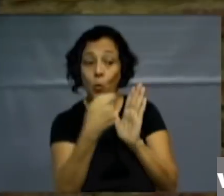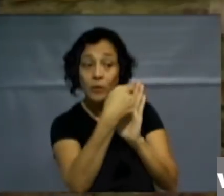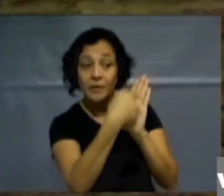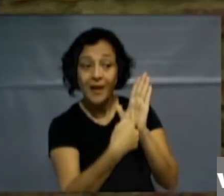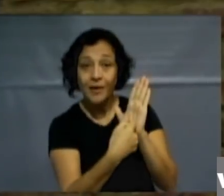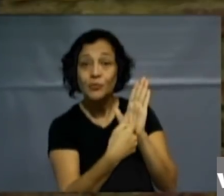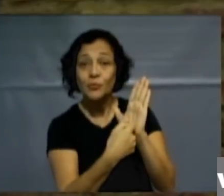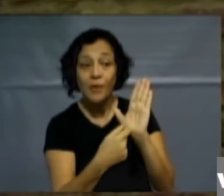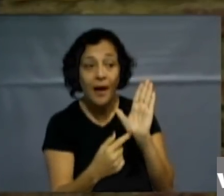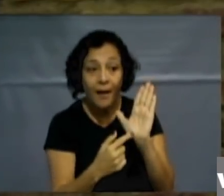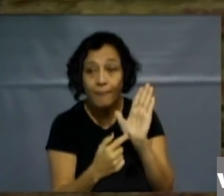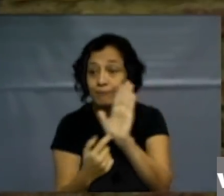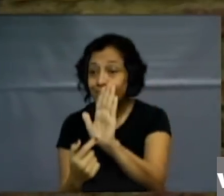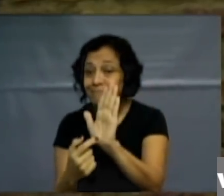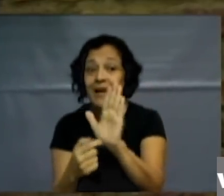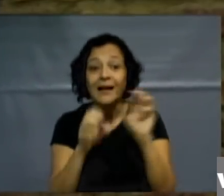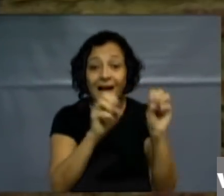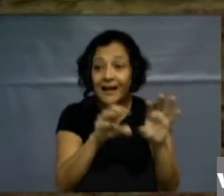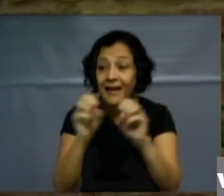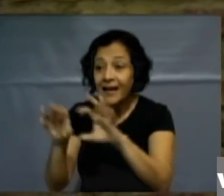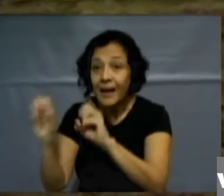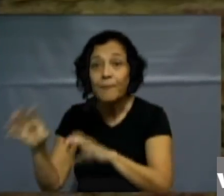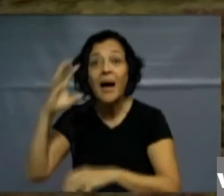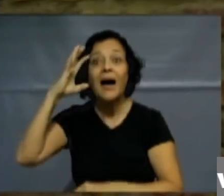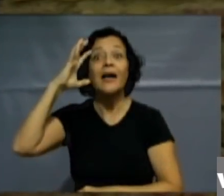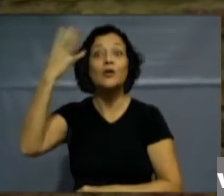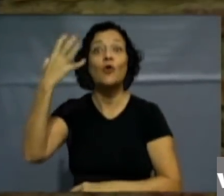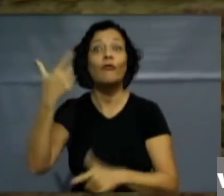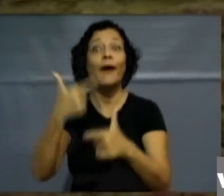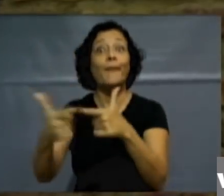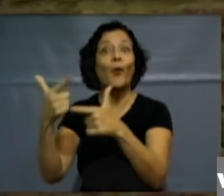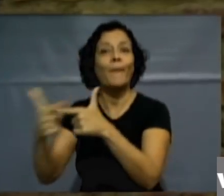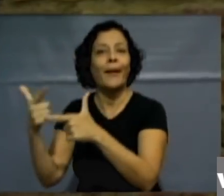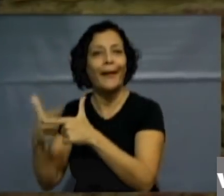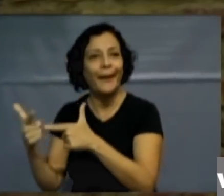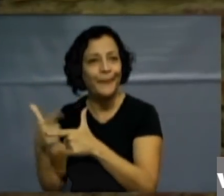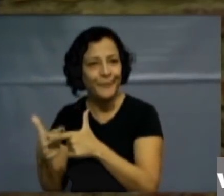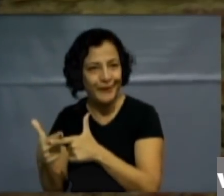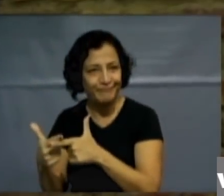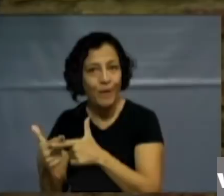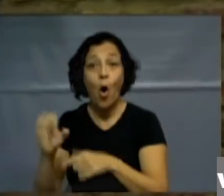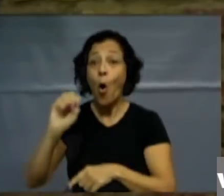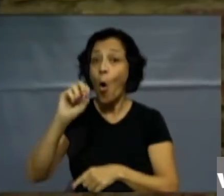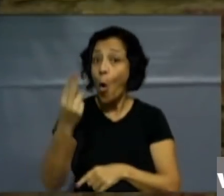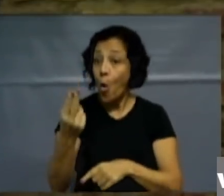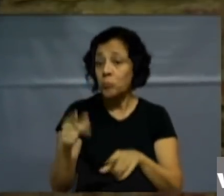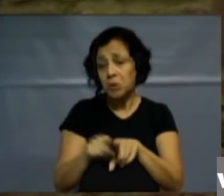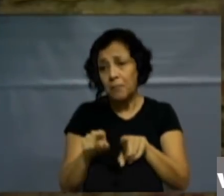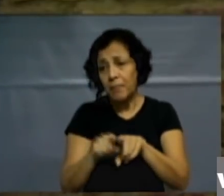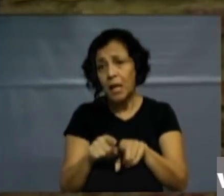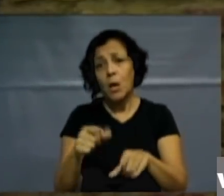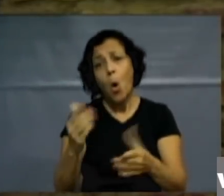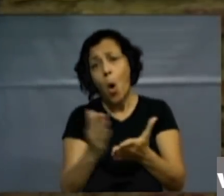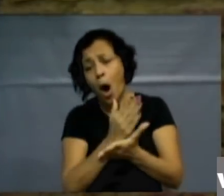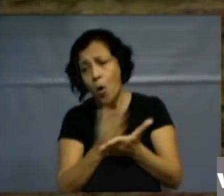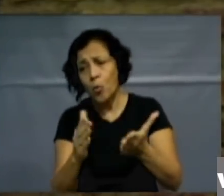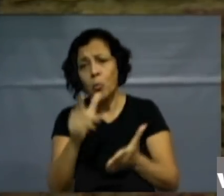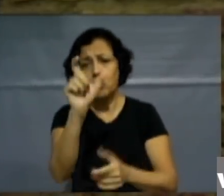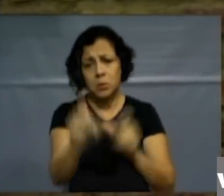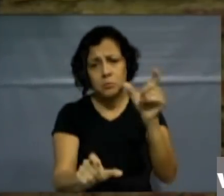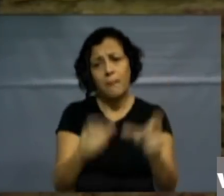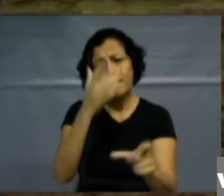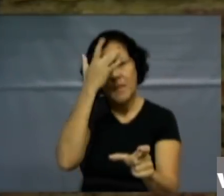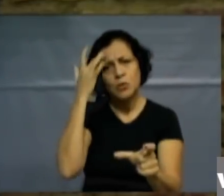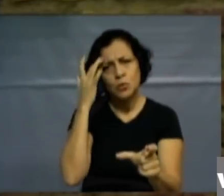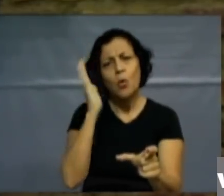os pepinos através das cartas. Ou mesmo instruir alguns companheiros, como foi o caso